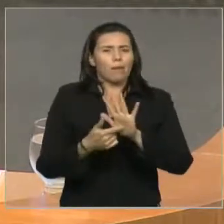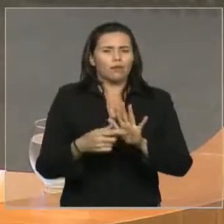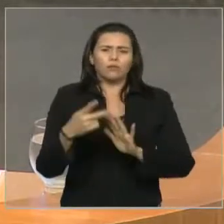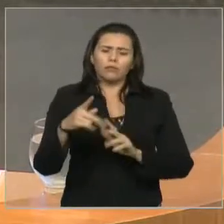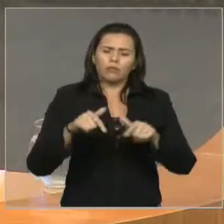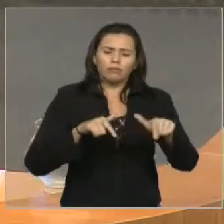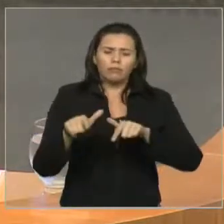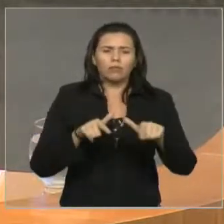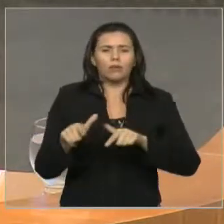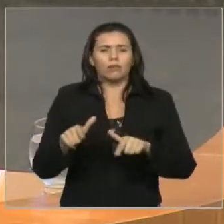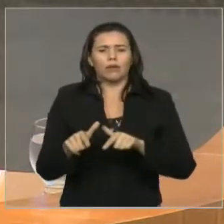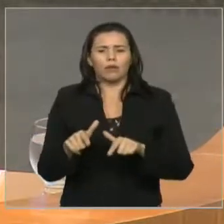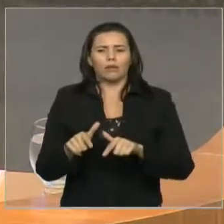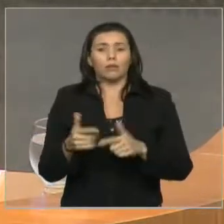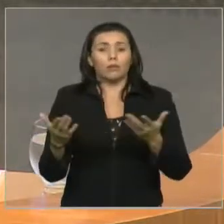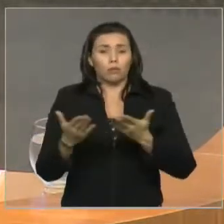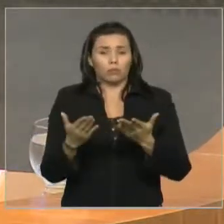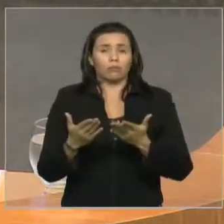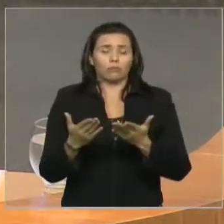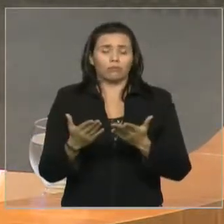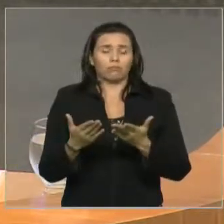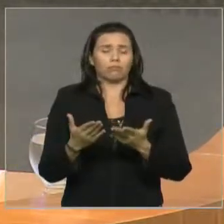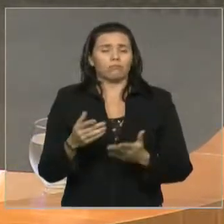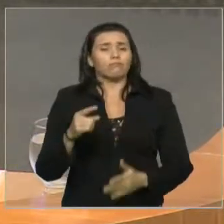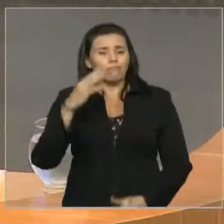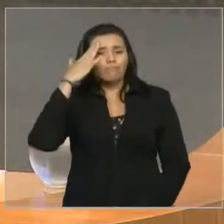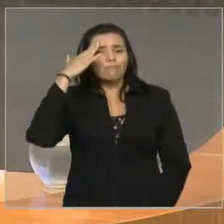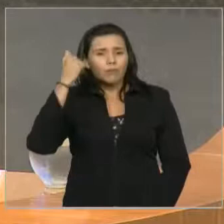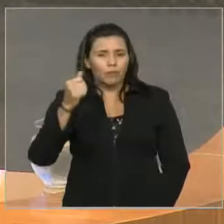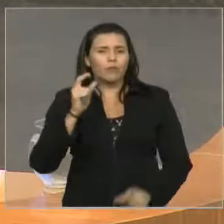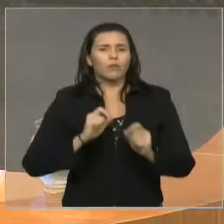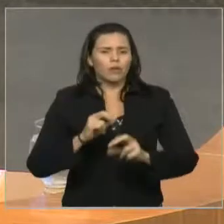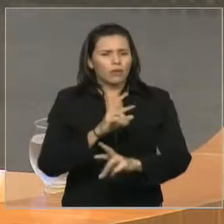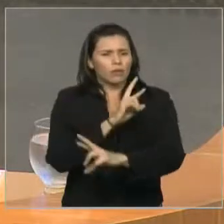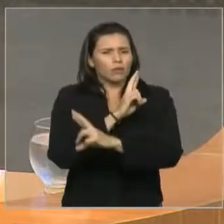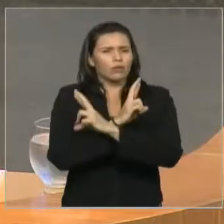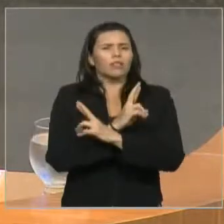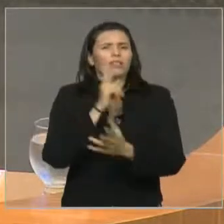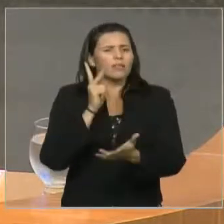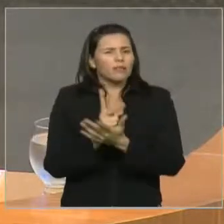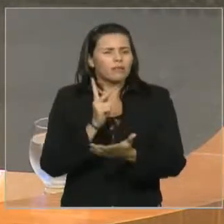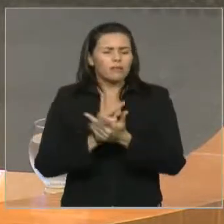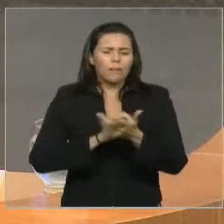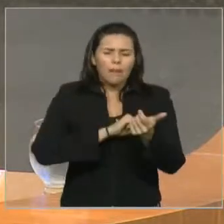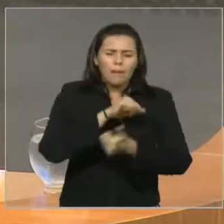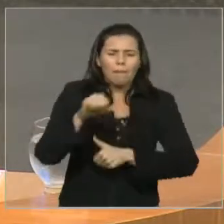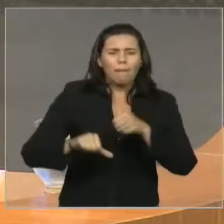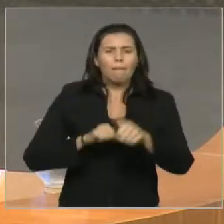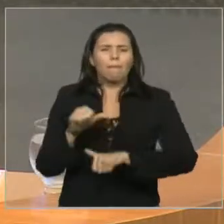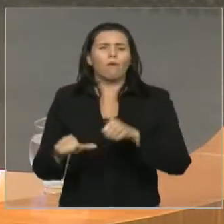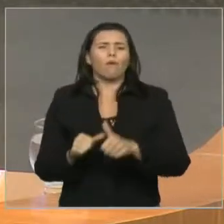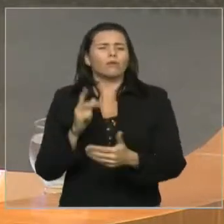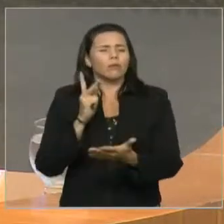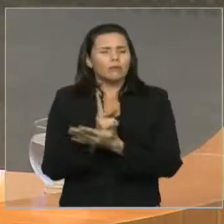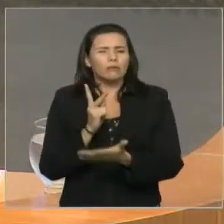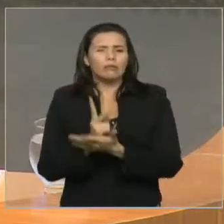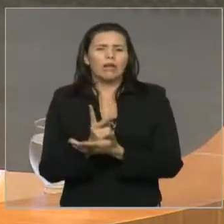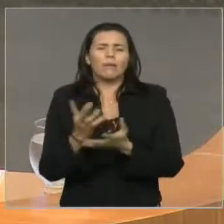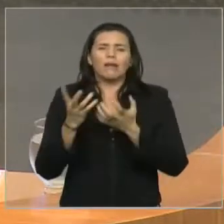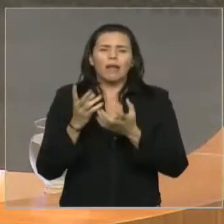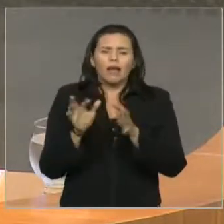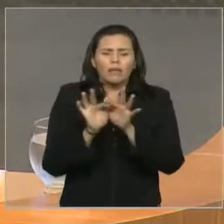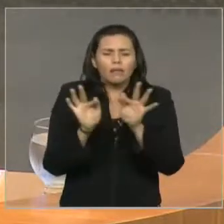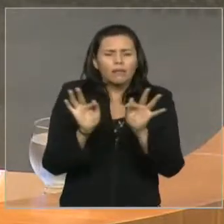Hoje estamos convictos de sermos uma instituição inovadora, protagonista na simplificação dos